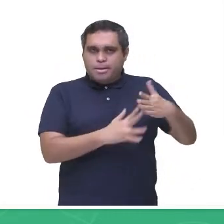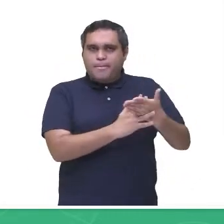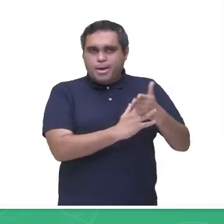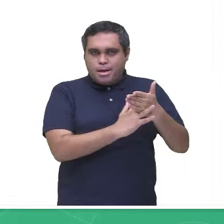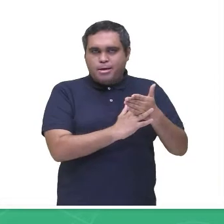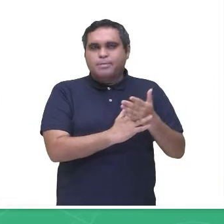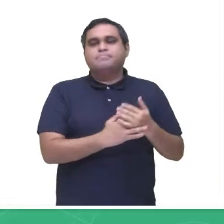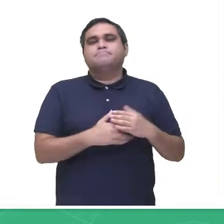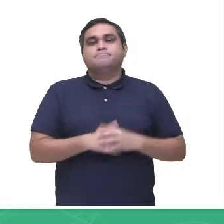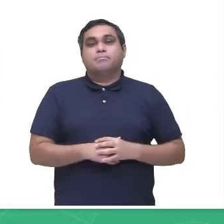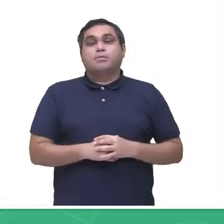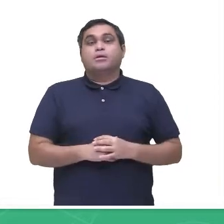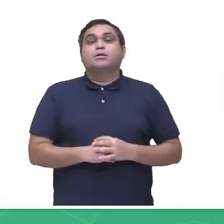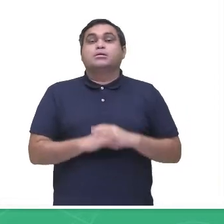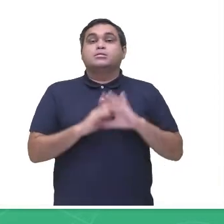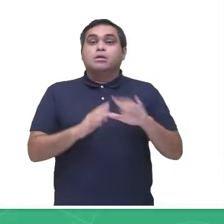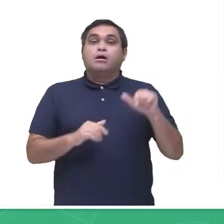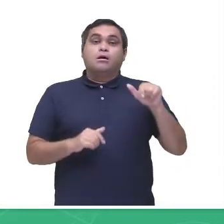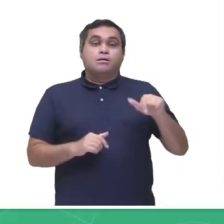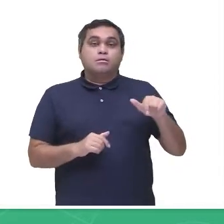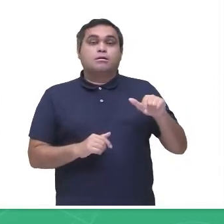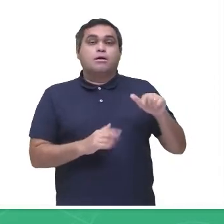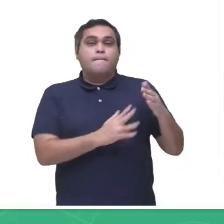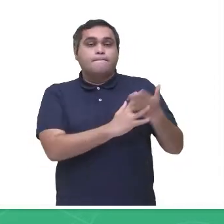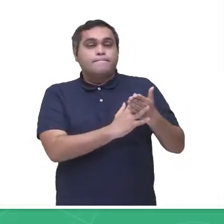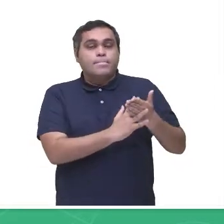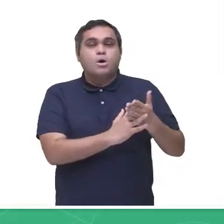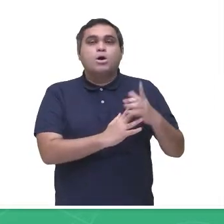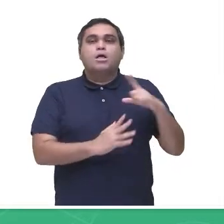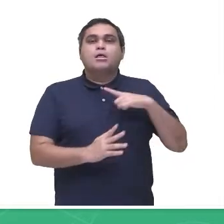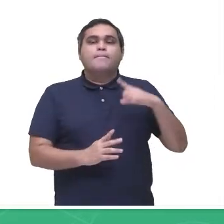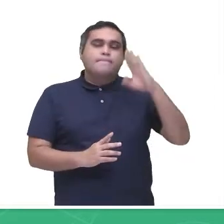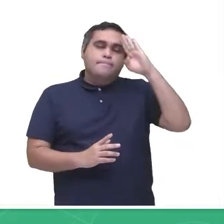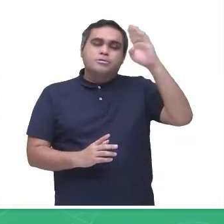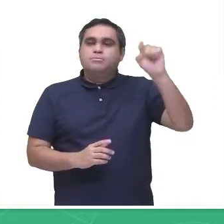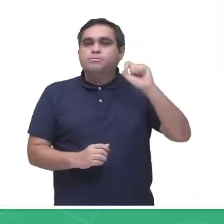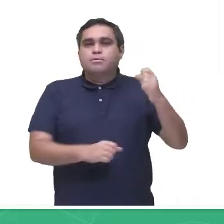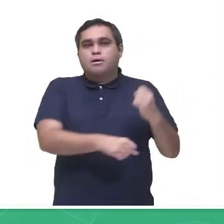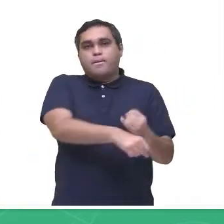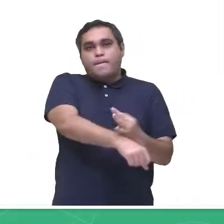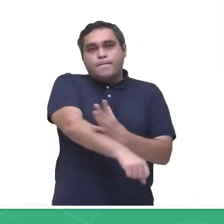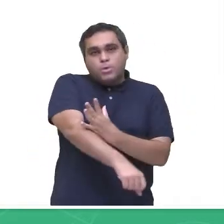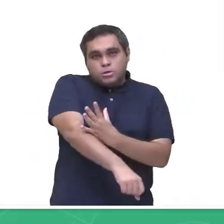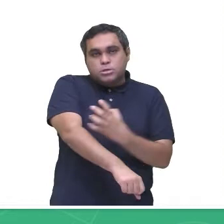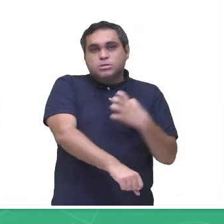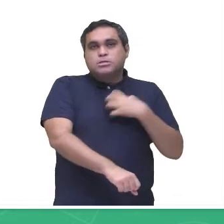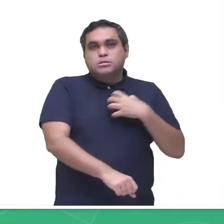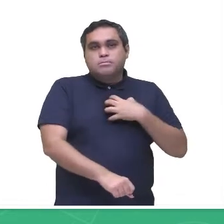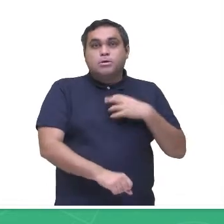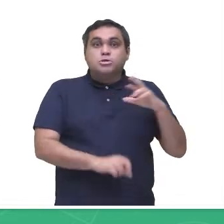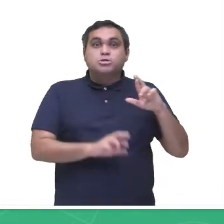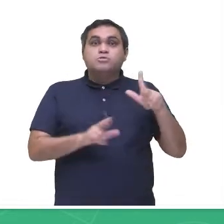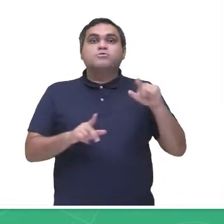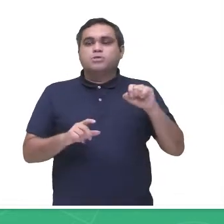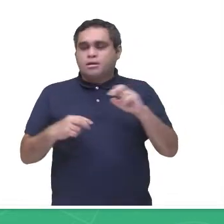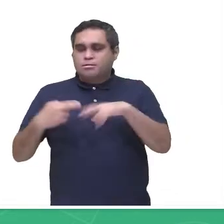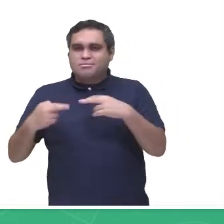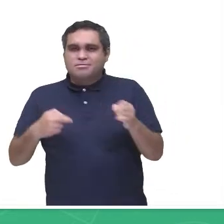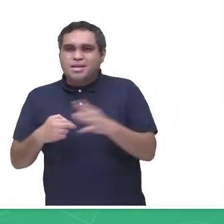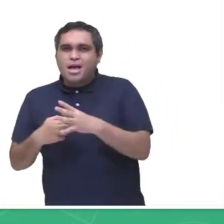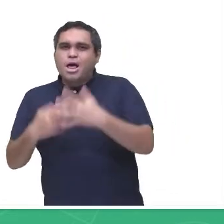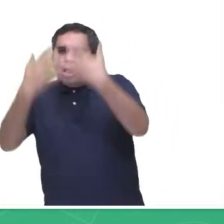consciente. Na arte barroca, predominam as emoções e não o racionalismo da arte renascentista.